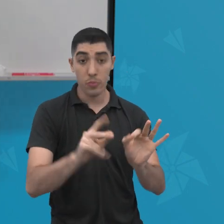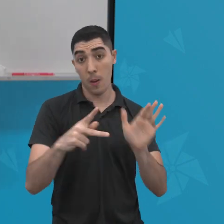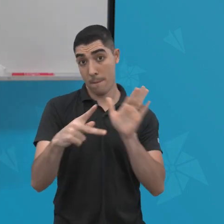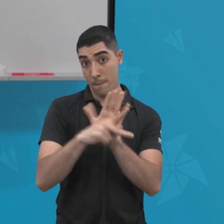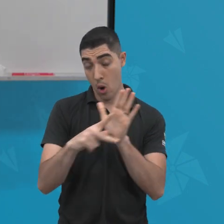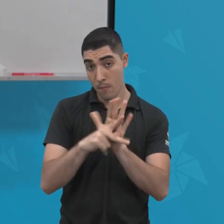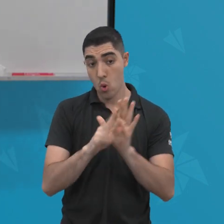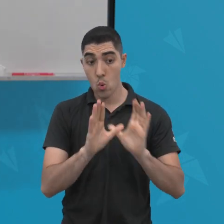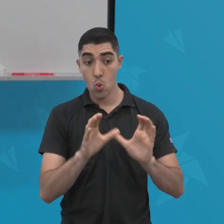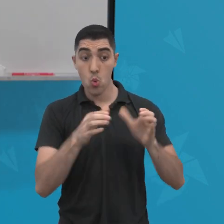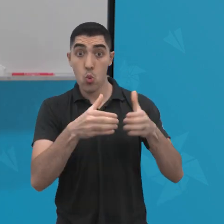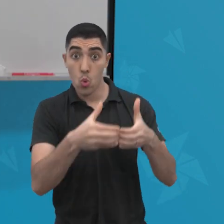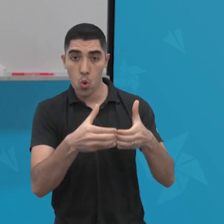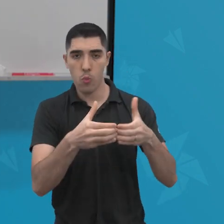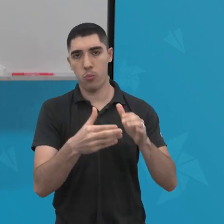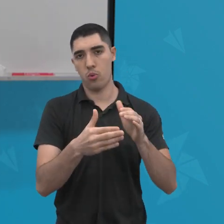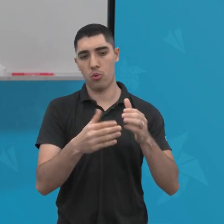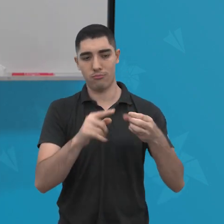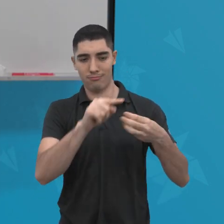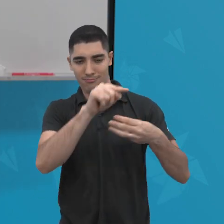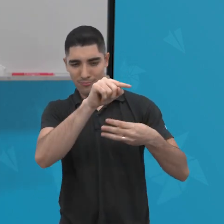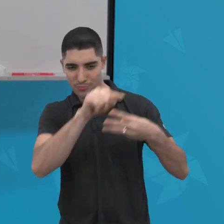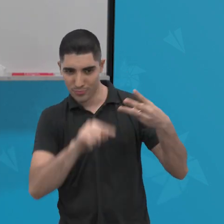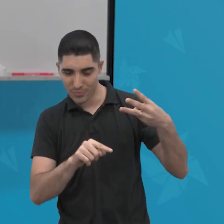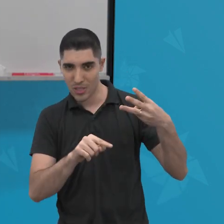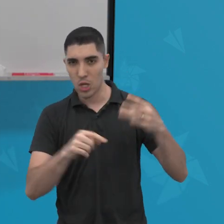baseado em classes sociais diferentes,